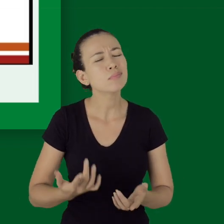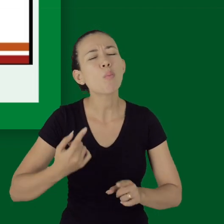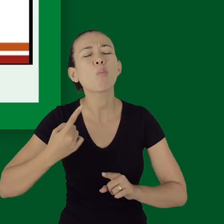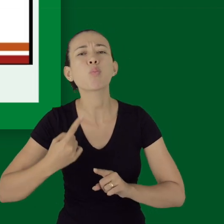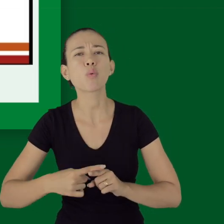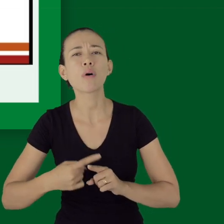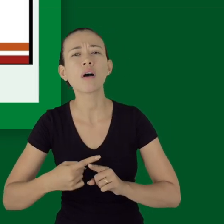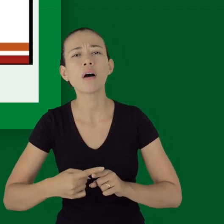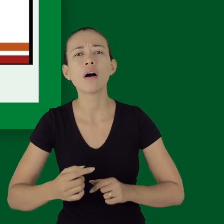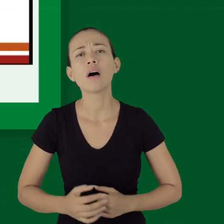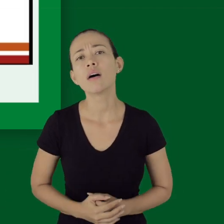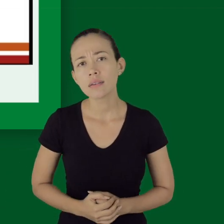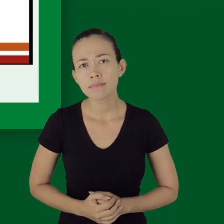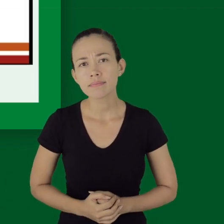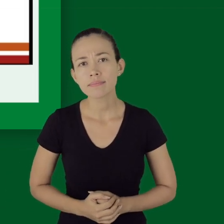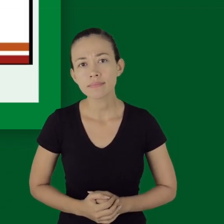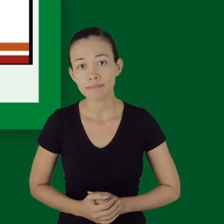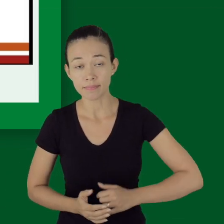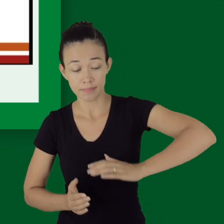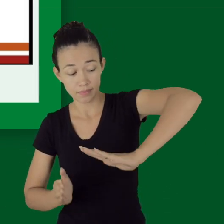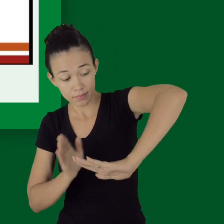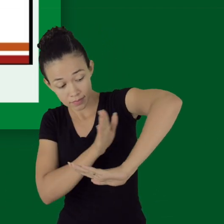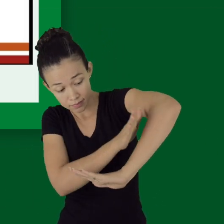eu tenho uma estrutura